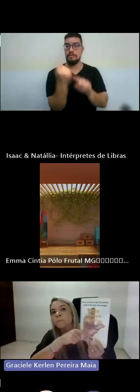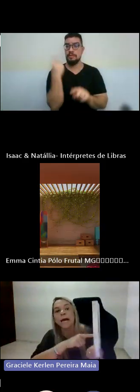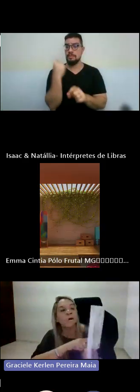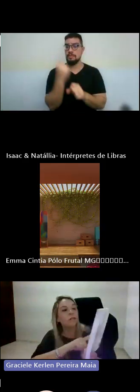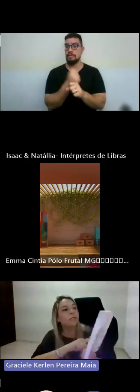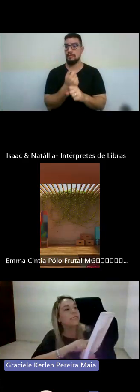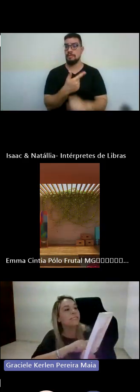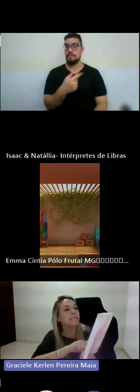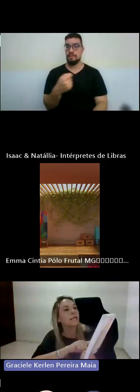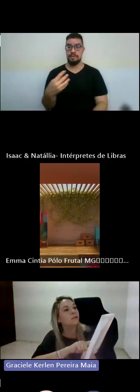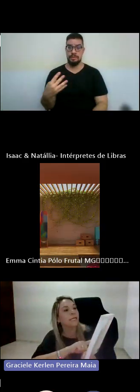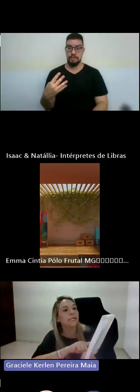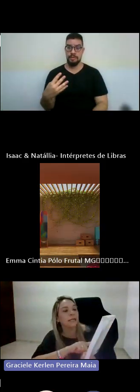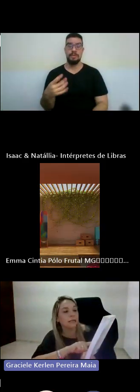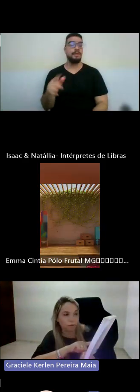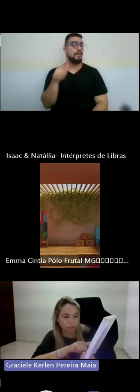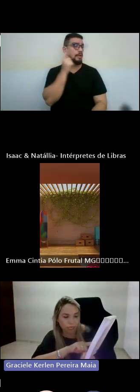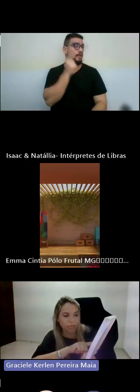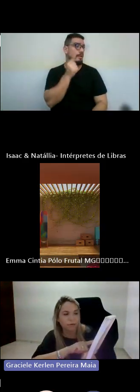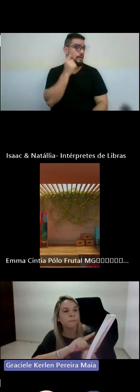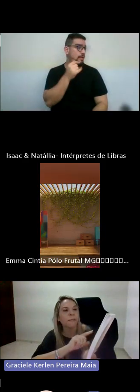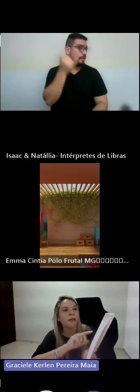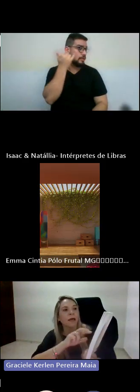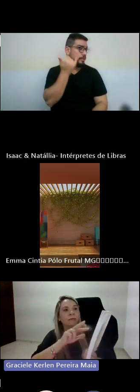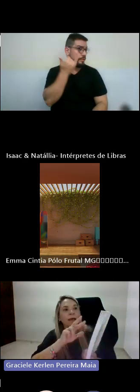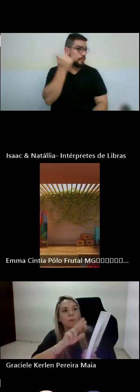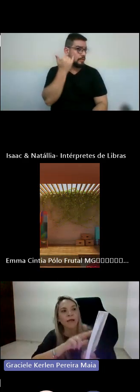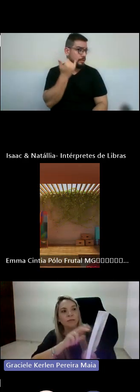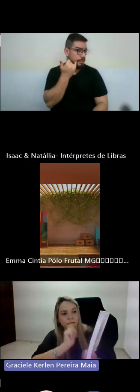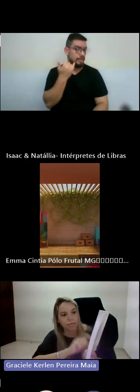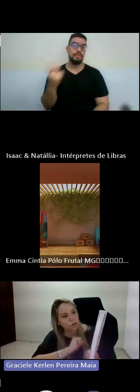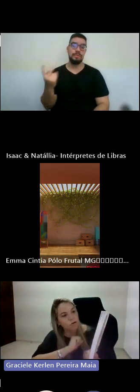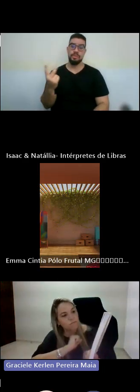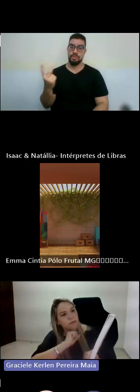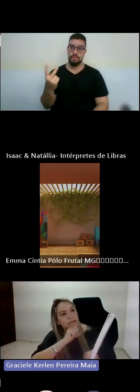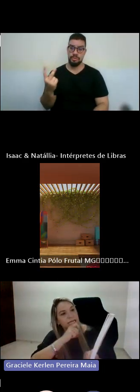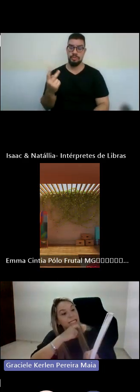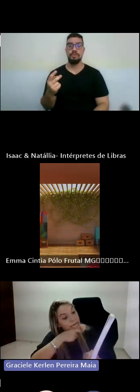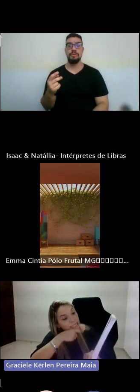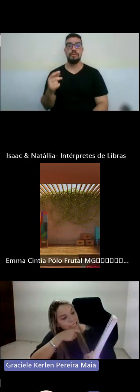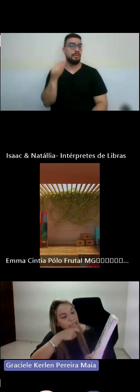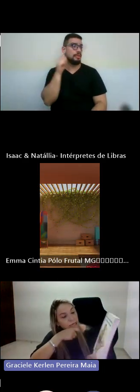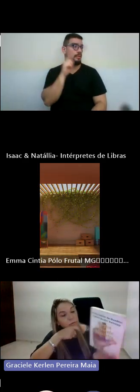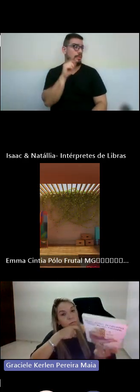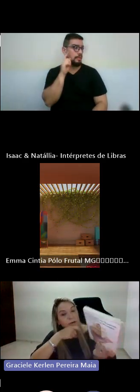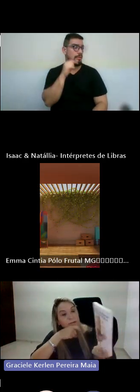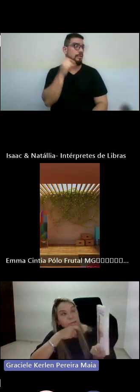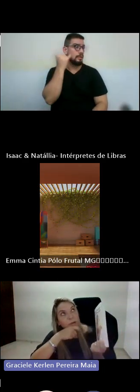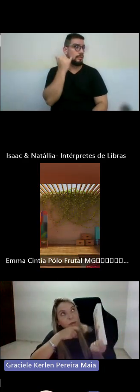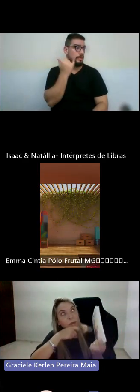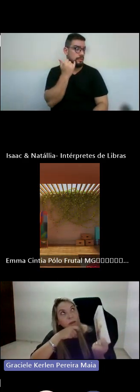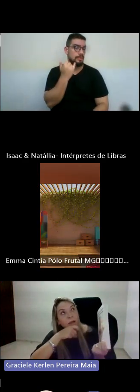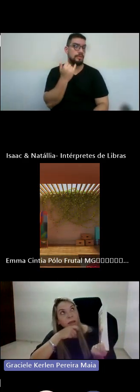2004, a Ronice e a Lodenir, né, Quadros e Carnot, trazem